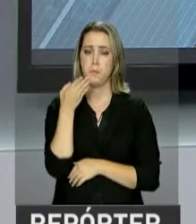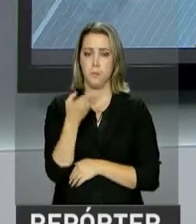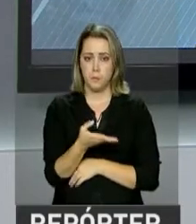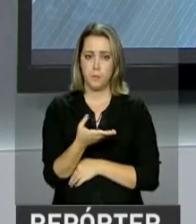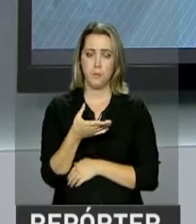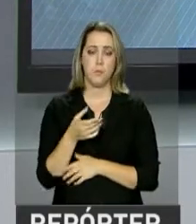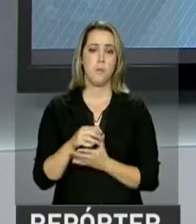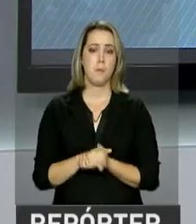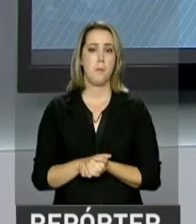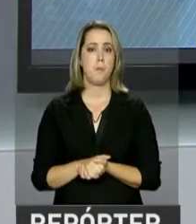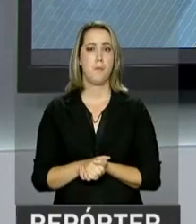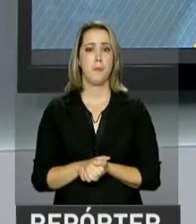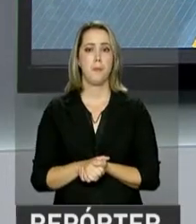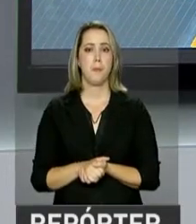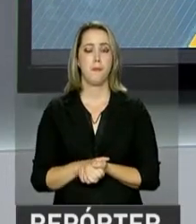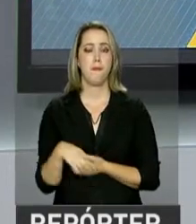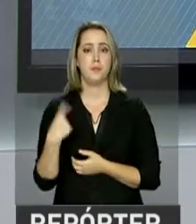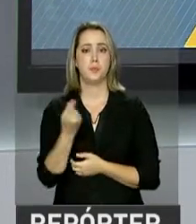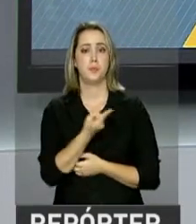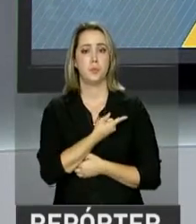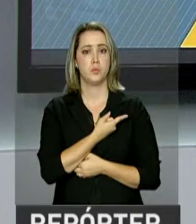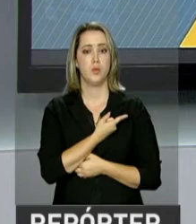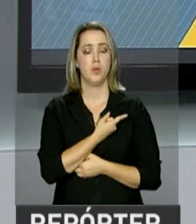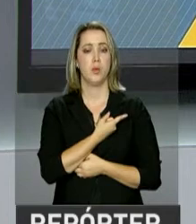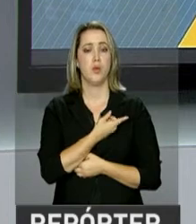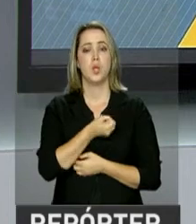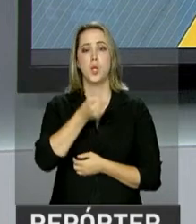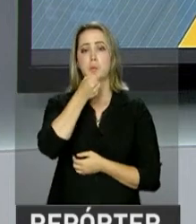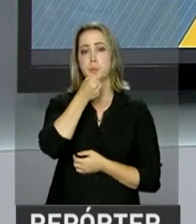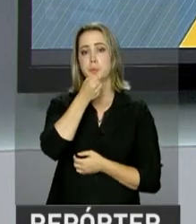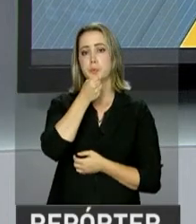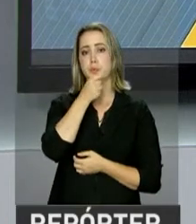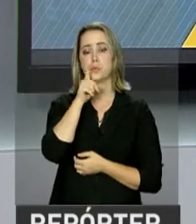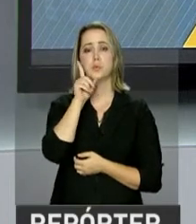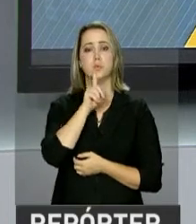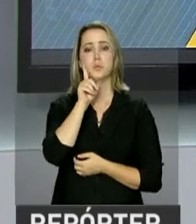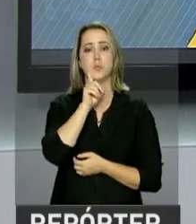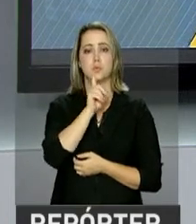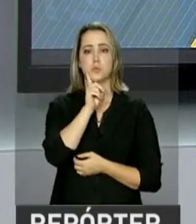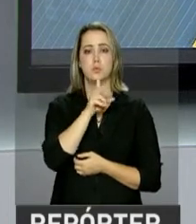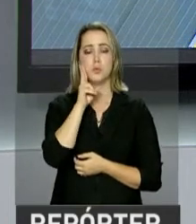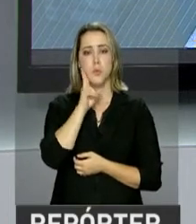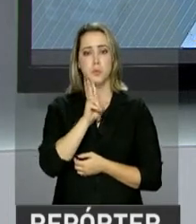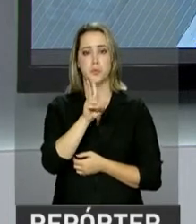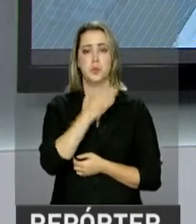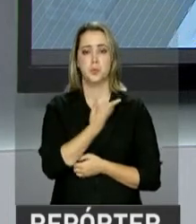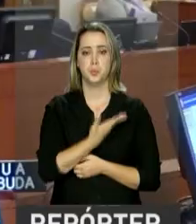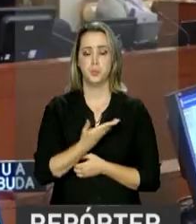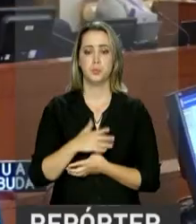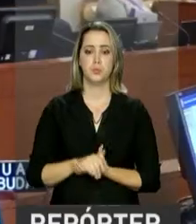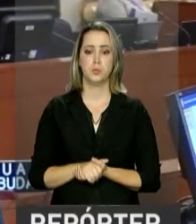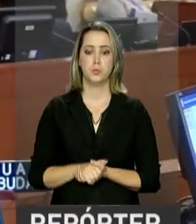americanos ao é a nossa correspondente nos estados unidos a paula de hoje acompanhou